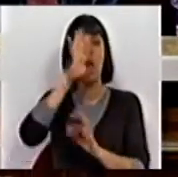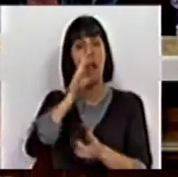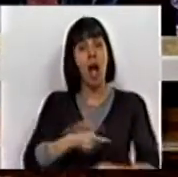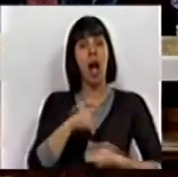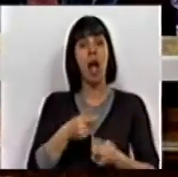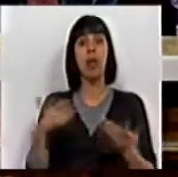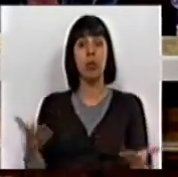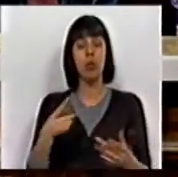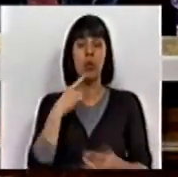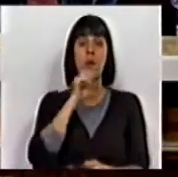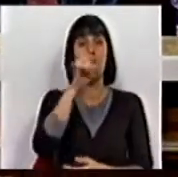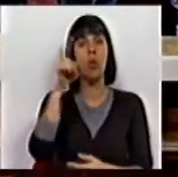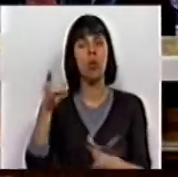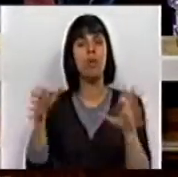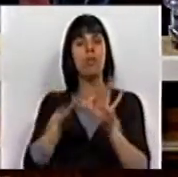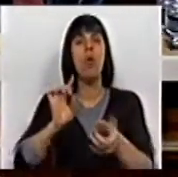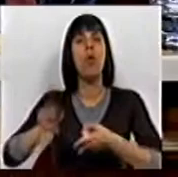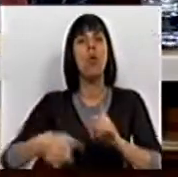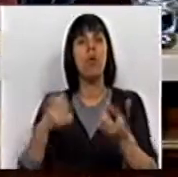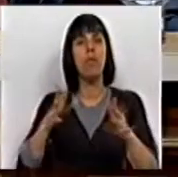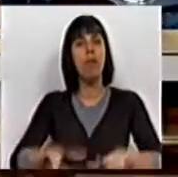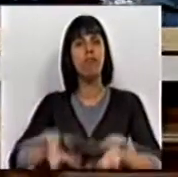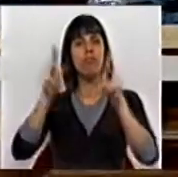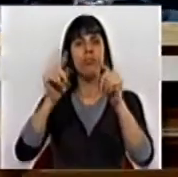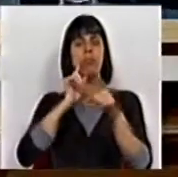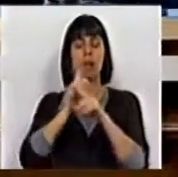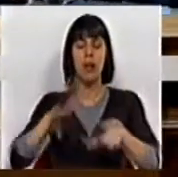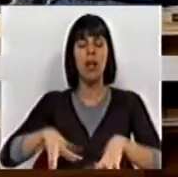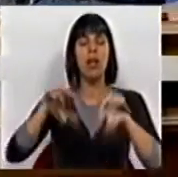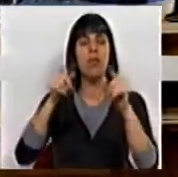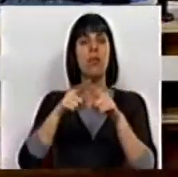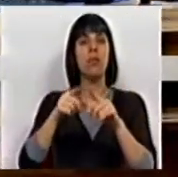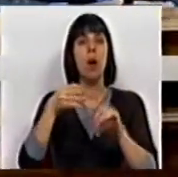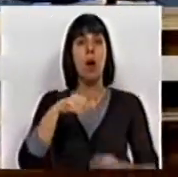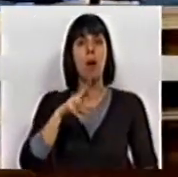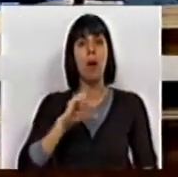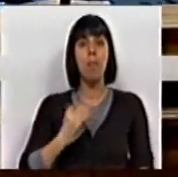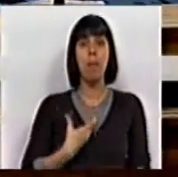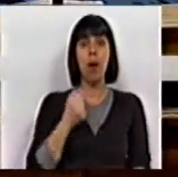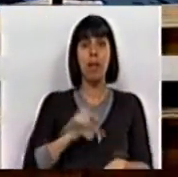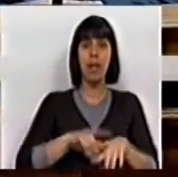da Agricultura colocou, sobre aquilo que foi o desenvolvimento, a evolução do